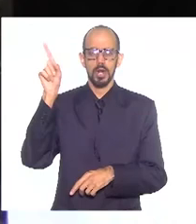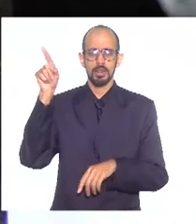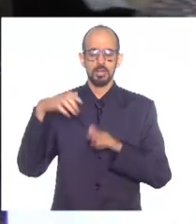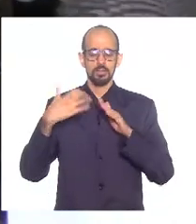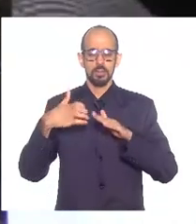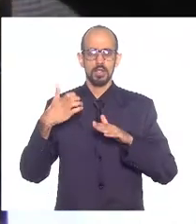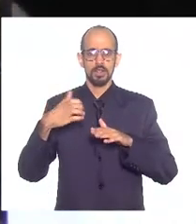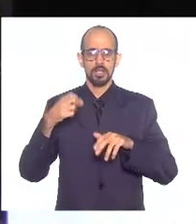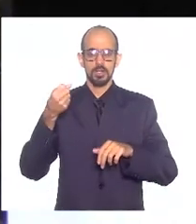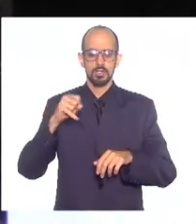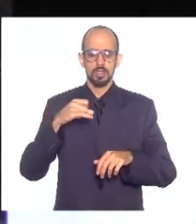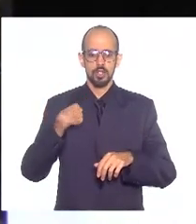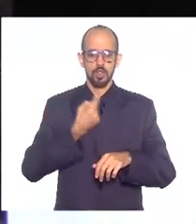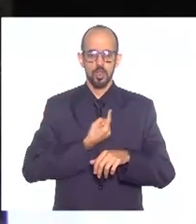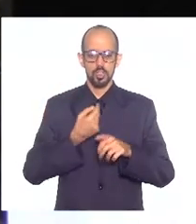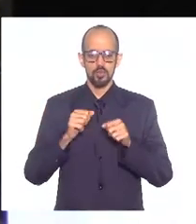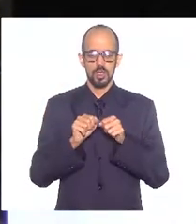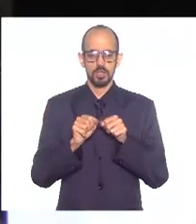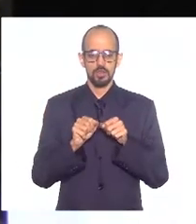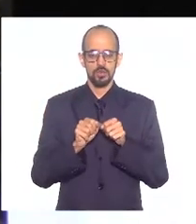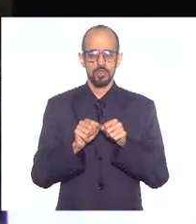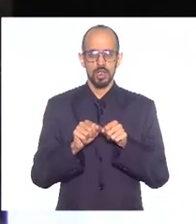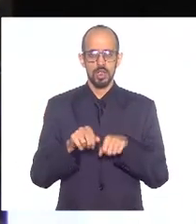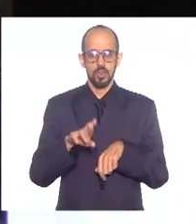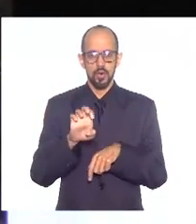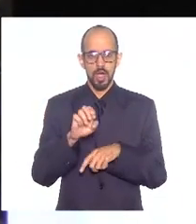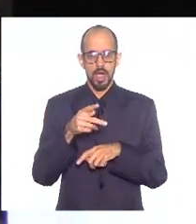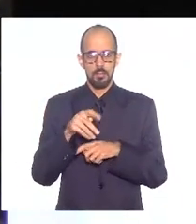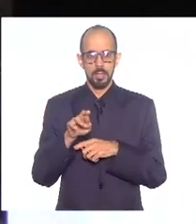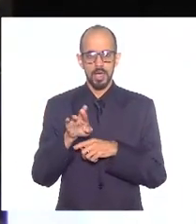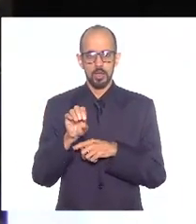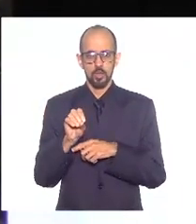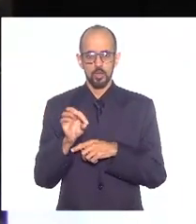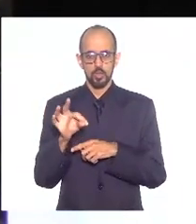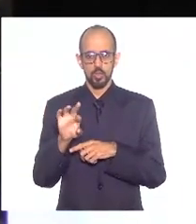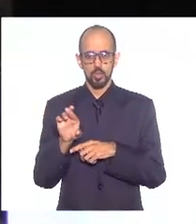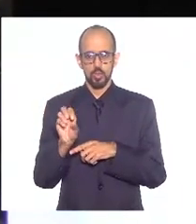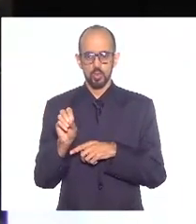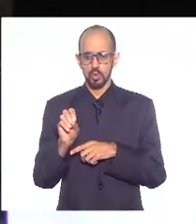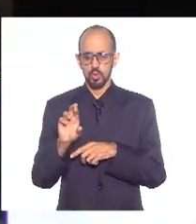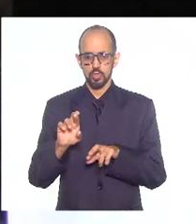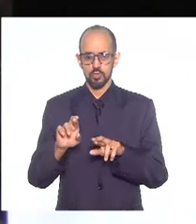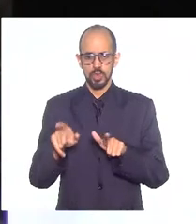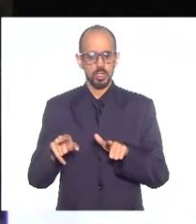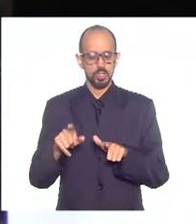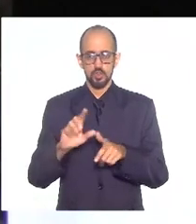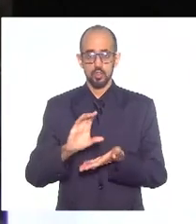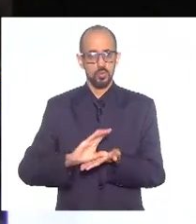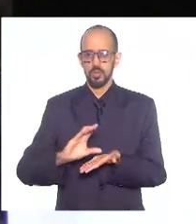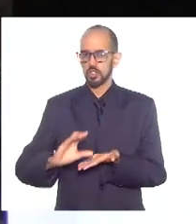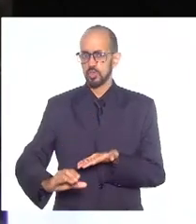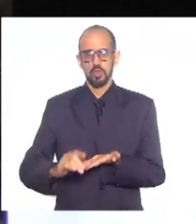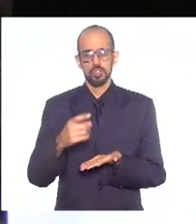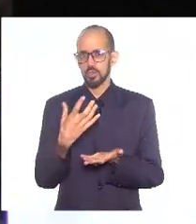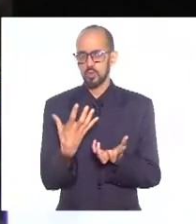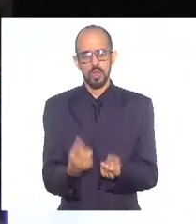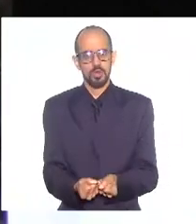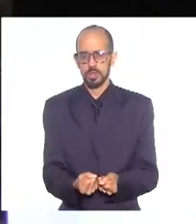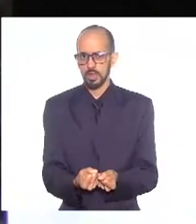um repetro diferenciado, que os investidores não viriam. Eu lembro que